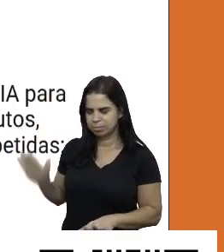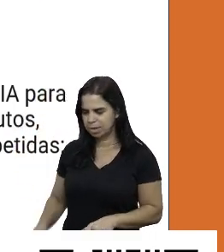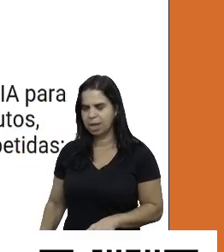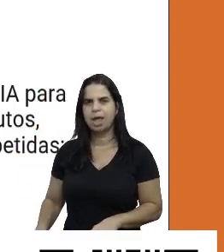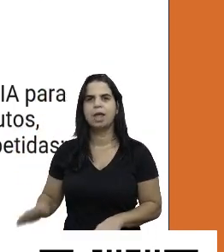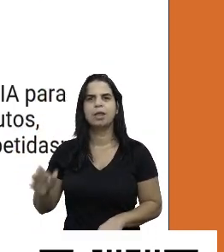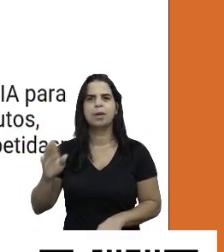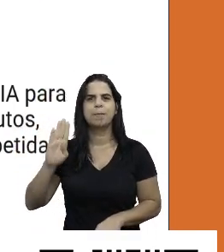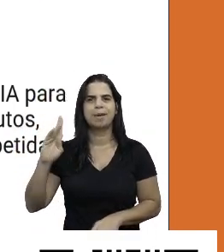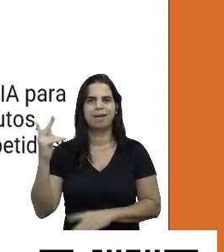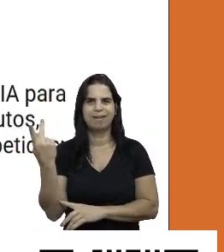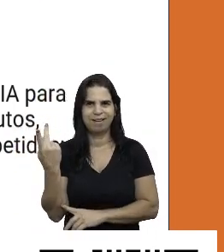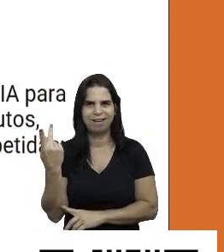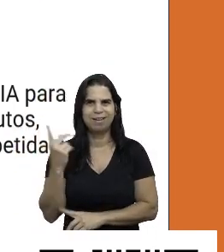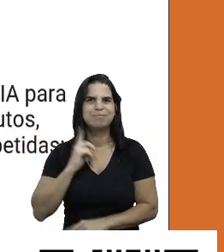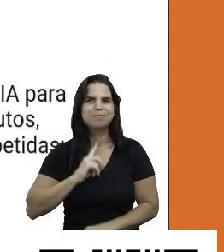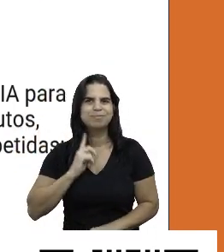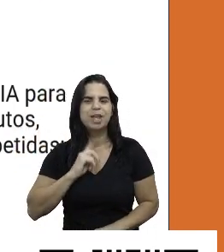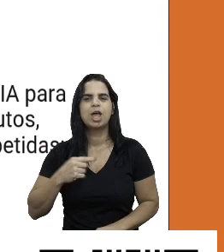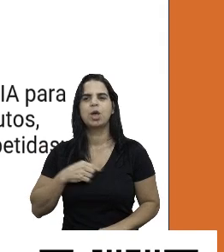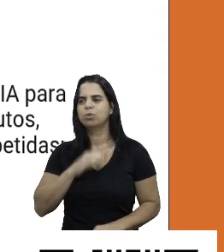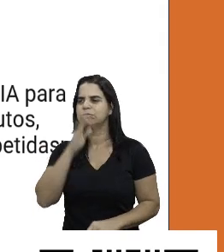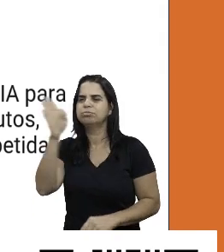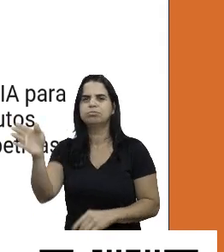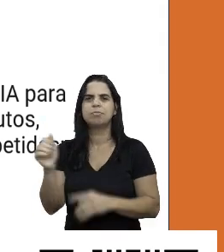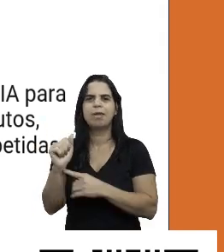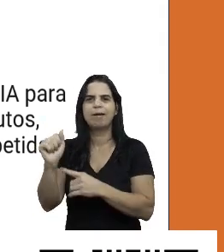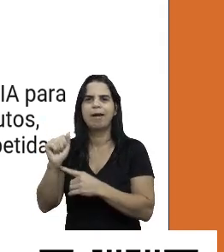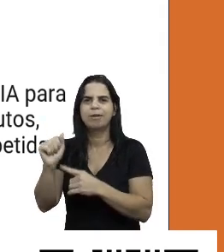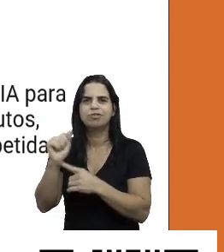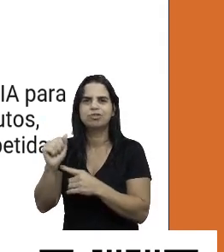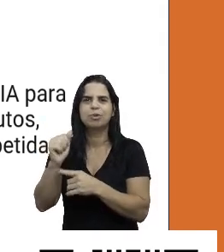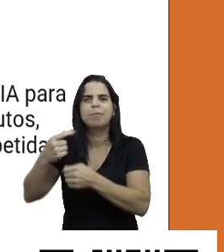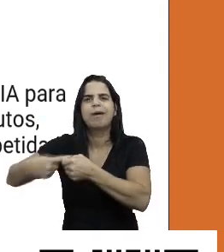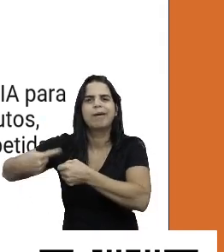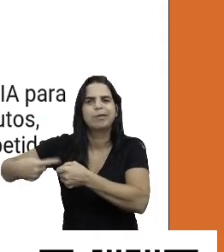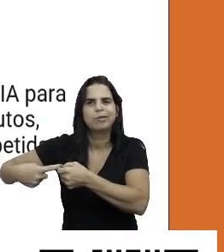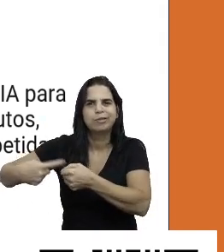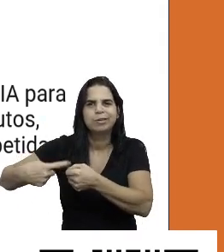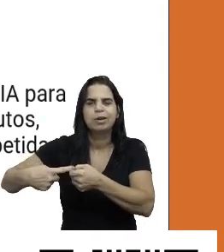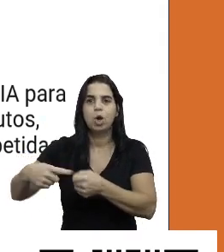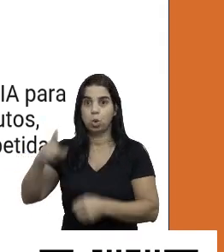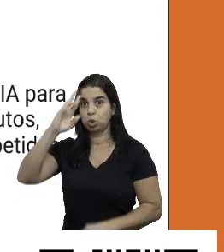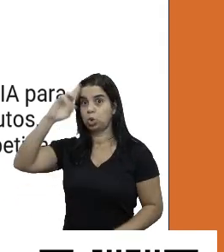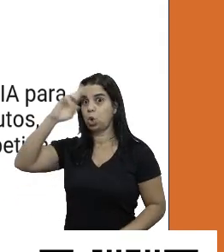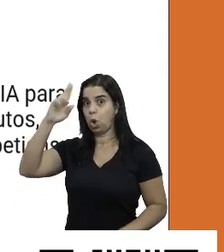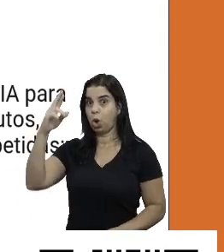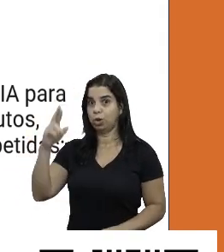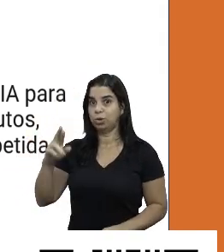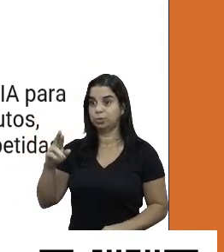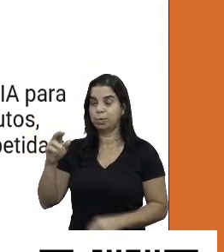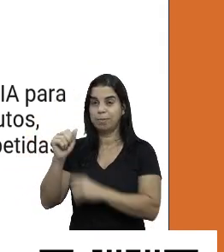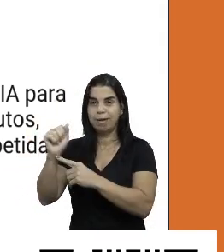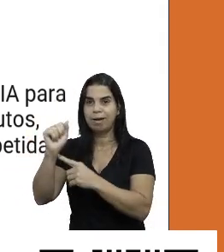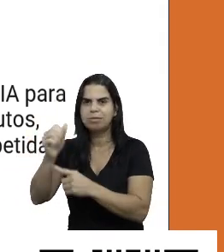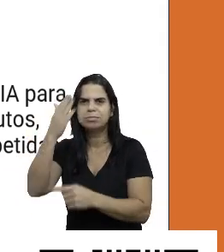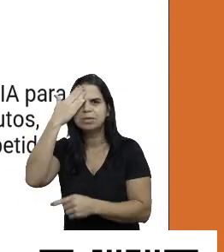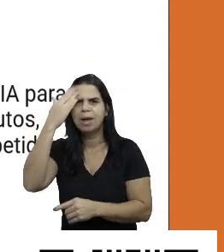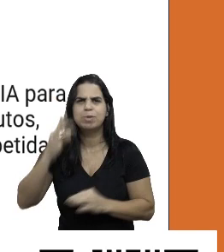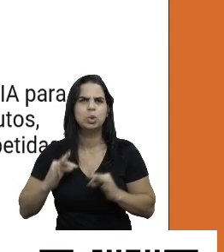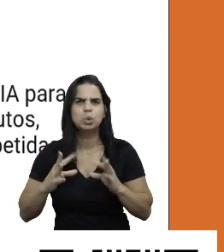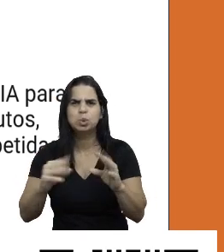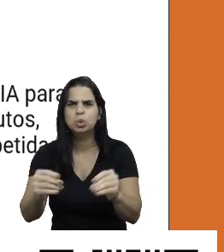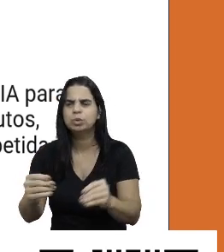BH eu ia no mercadinho do bairro e o dono do mercadinho sabia tudo então ele chegava e falava Ô